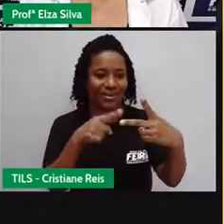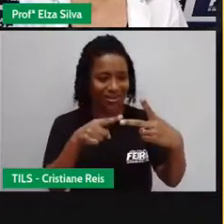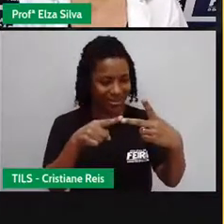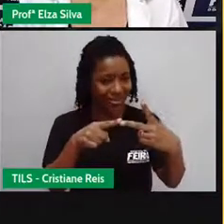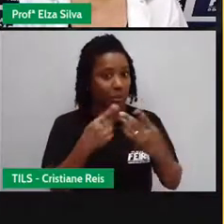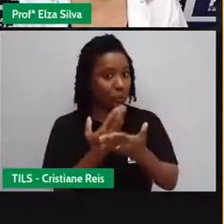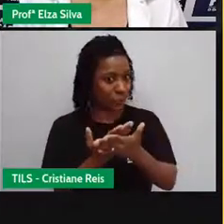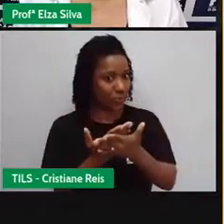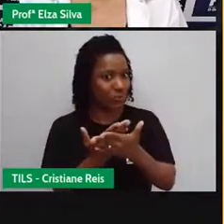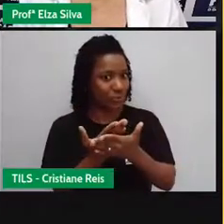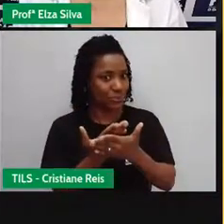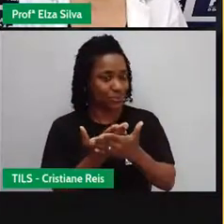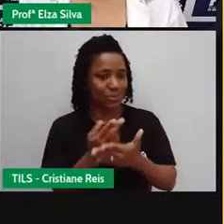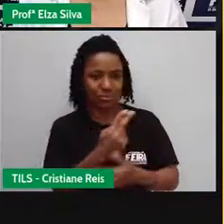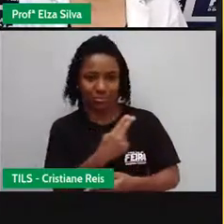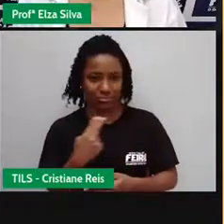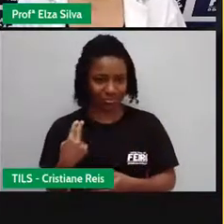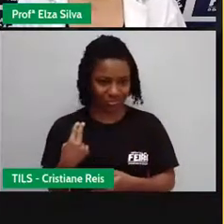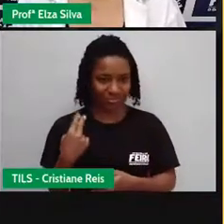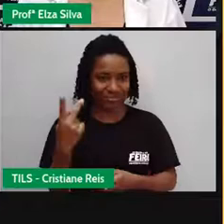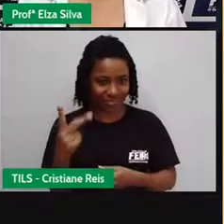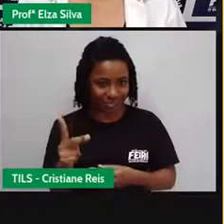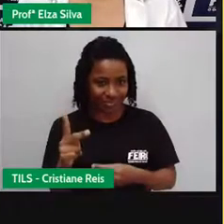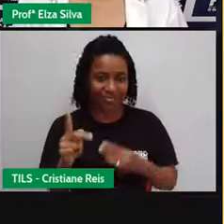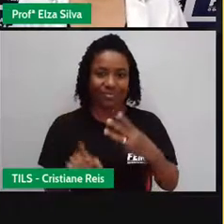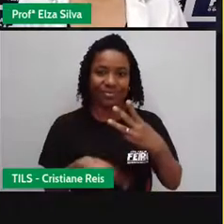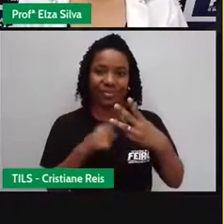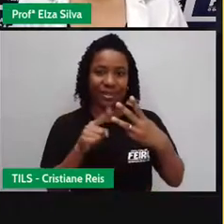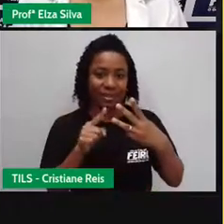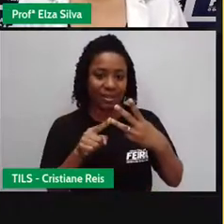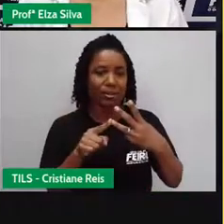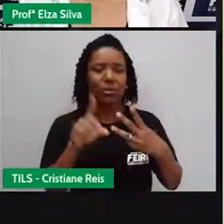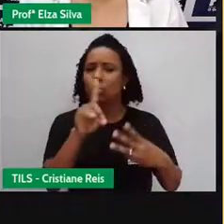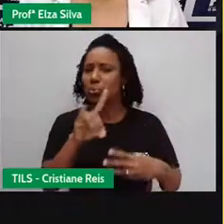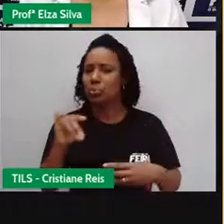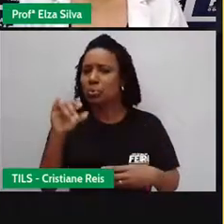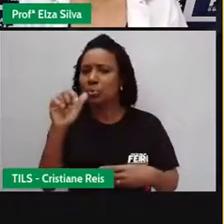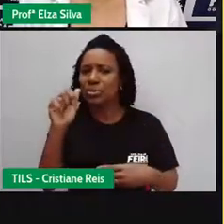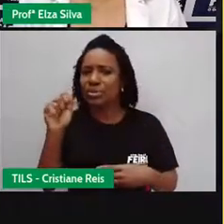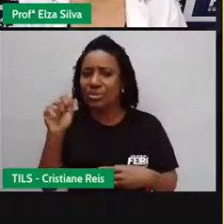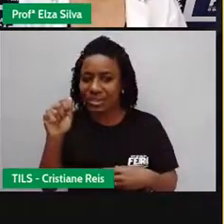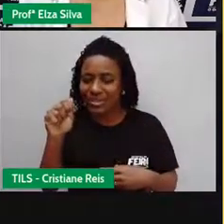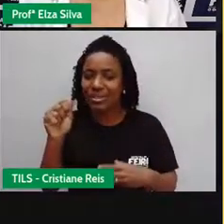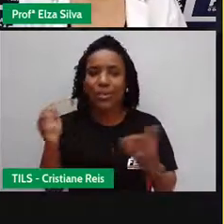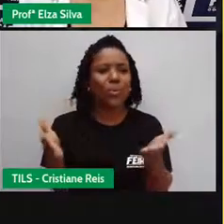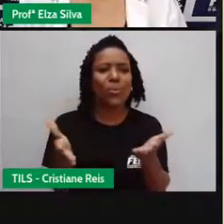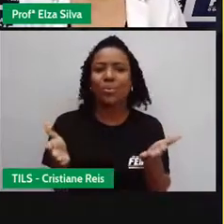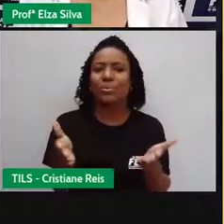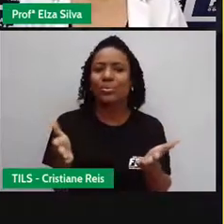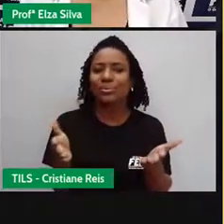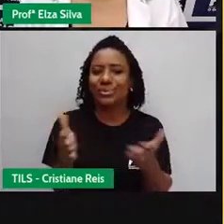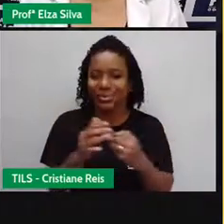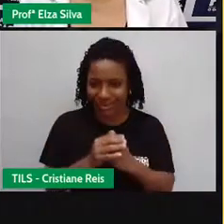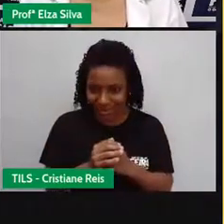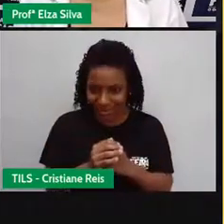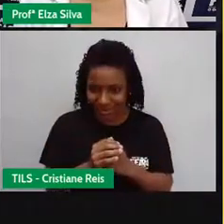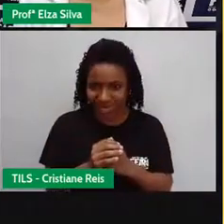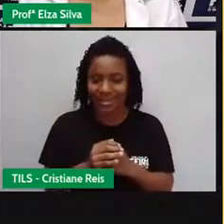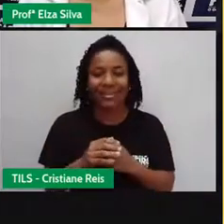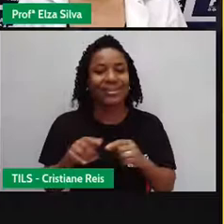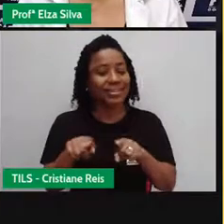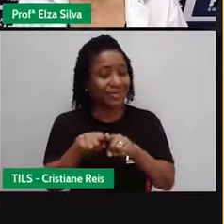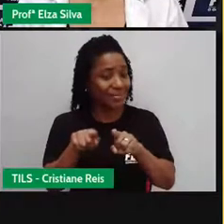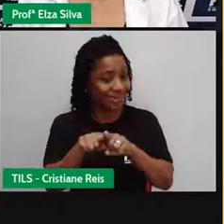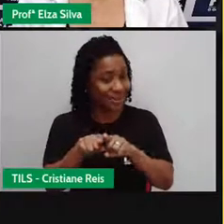nome, grade, a série que você estuda, date, a data de nossa aula de hoje, and theme, o